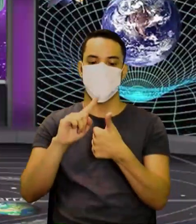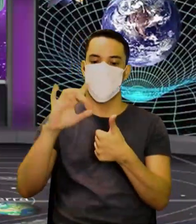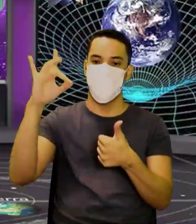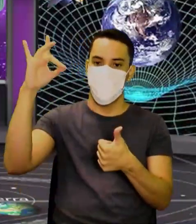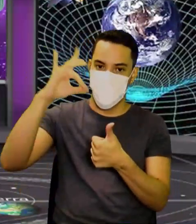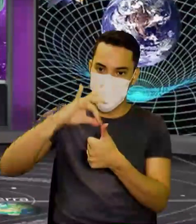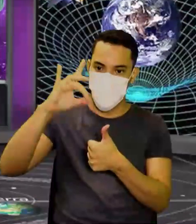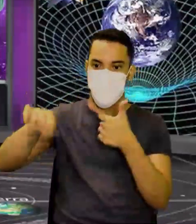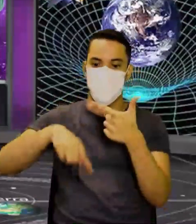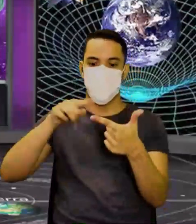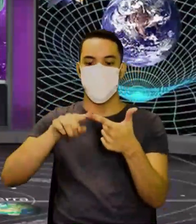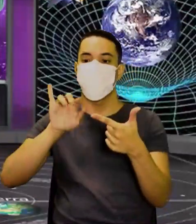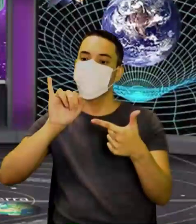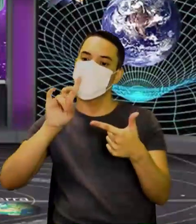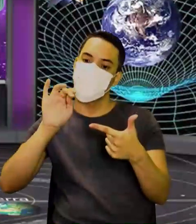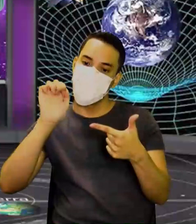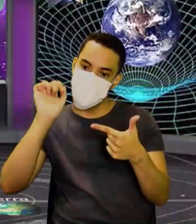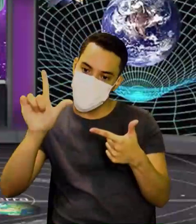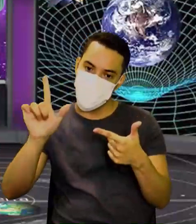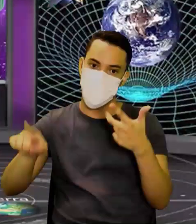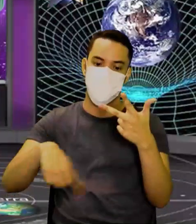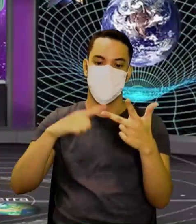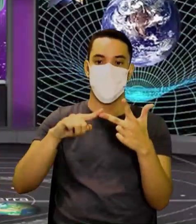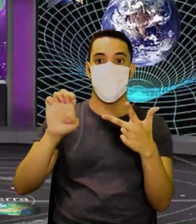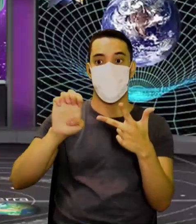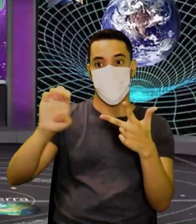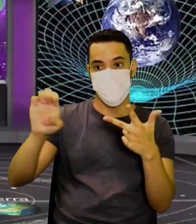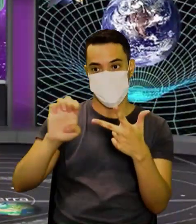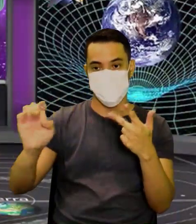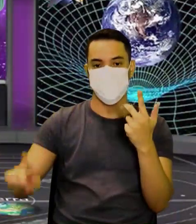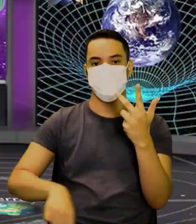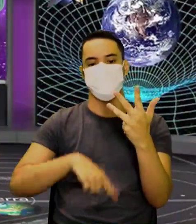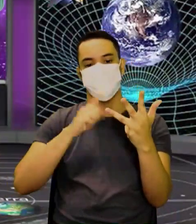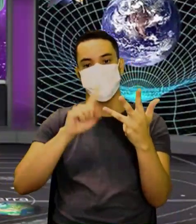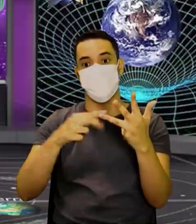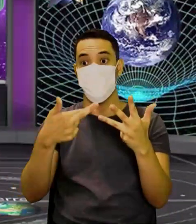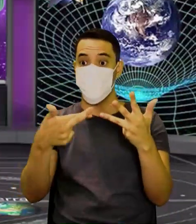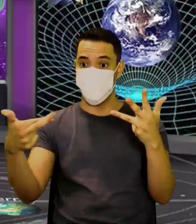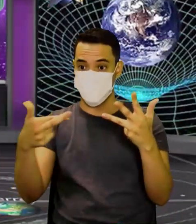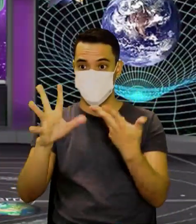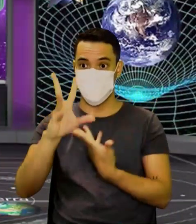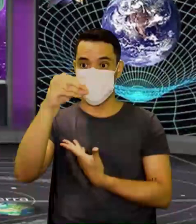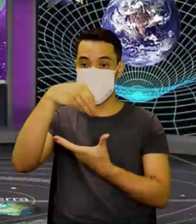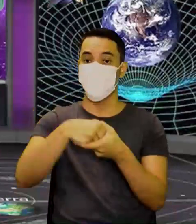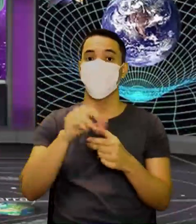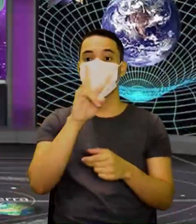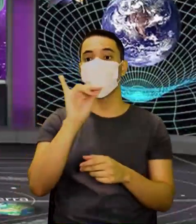o gerador ideal, certo? Nós vimos a equação, nós vimos que essa resistência interna, ela